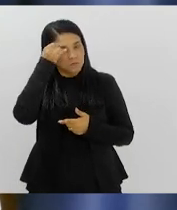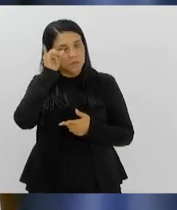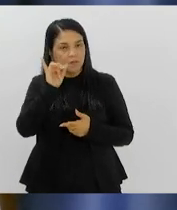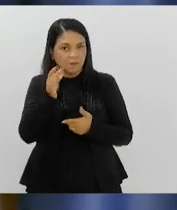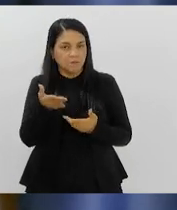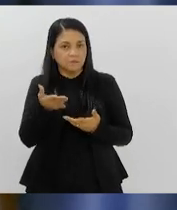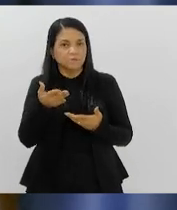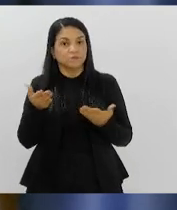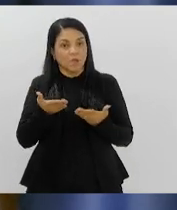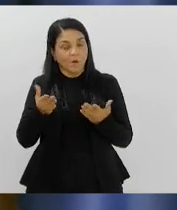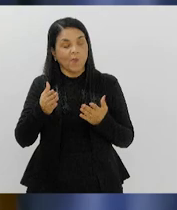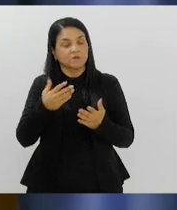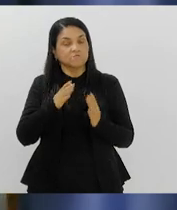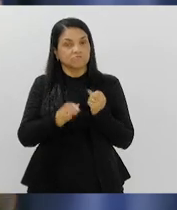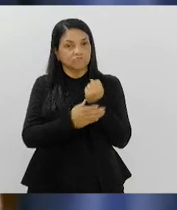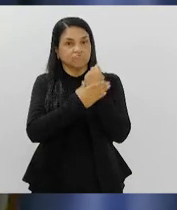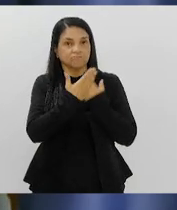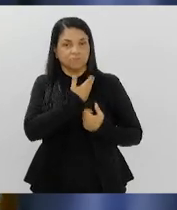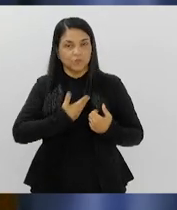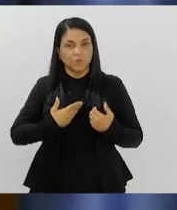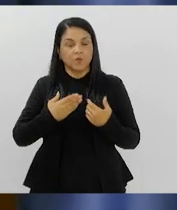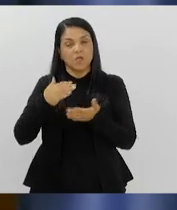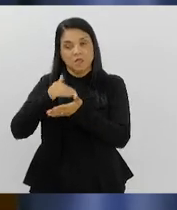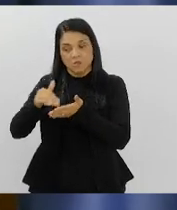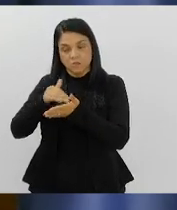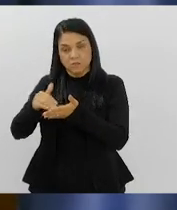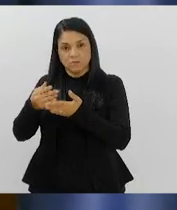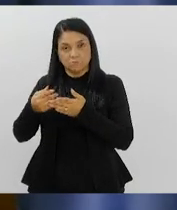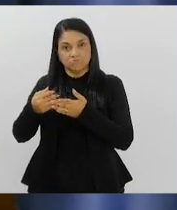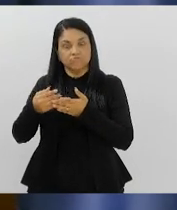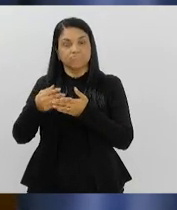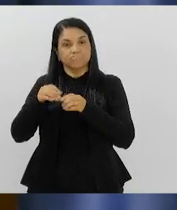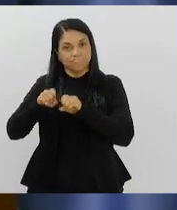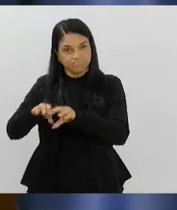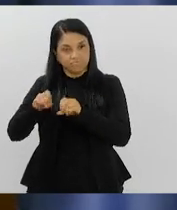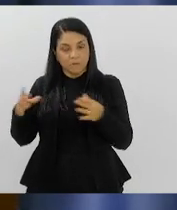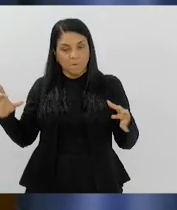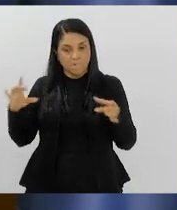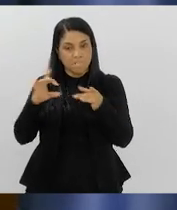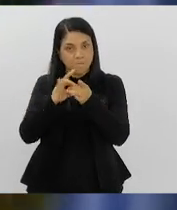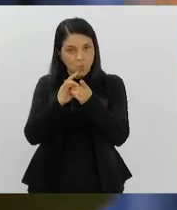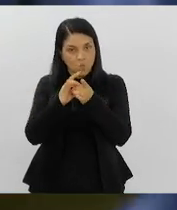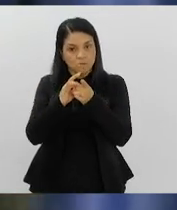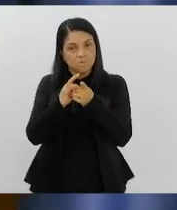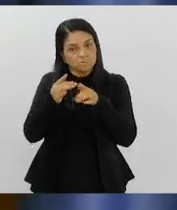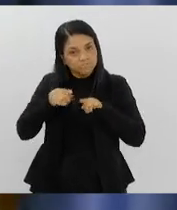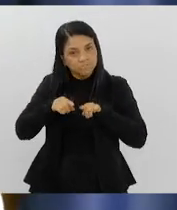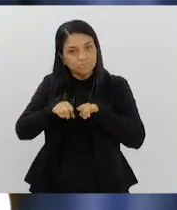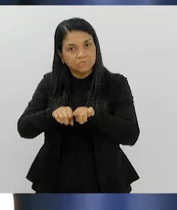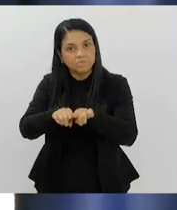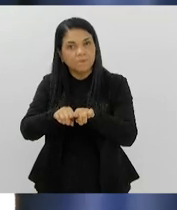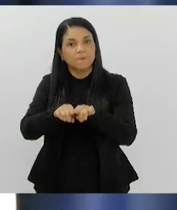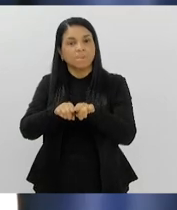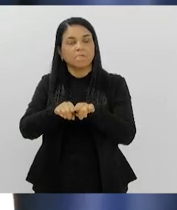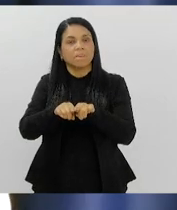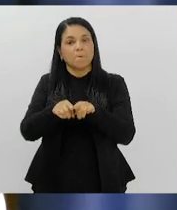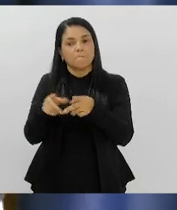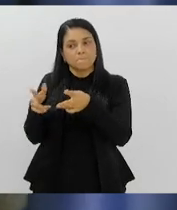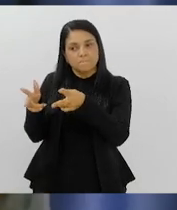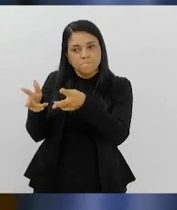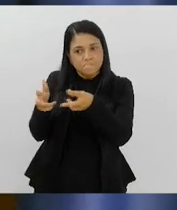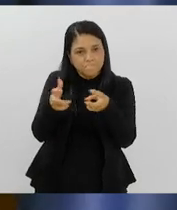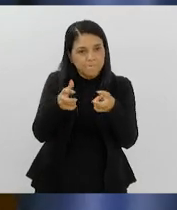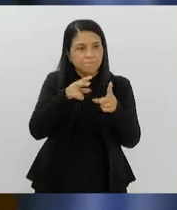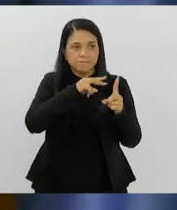a segurança pública e a educação, o Ministério Público, estão andando juntos. Então, enxergando o problema, né, apesar de a gente enxergar de pontos de vista